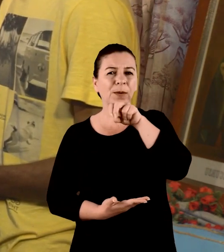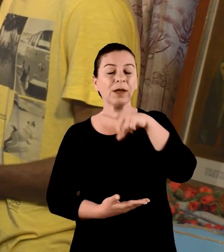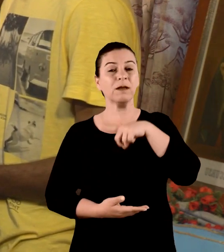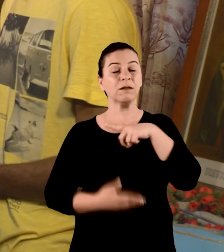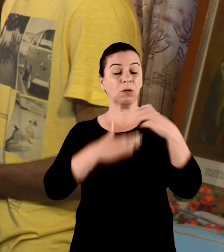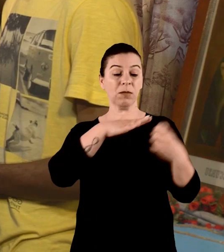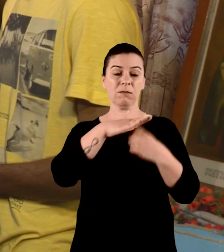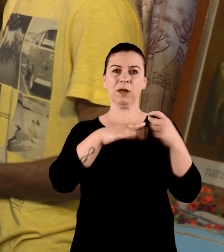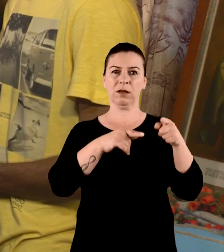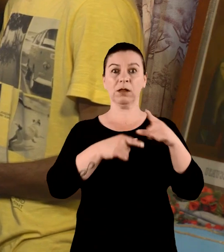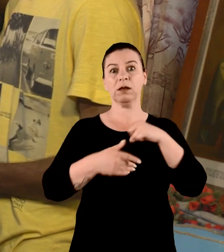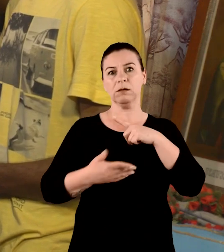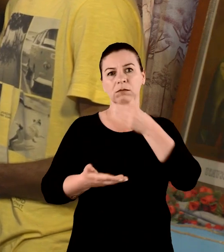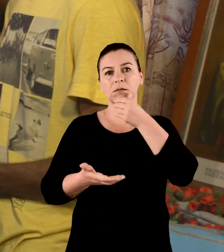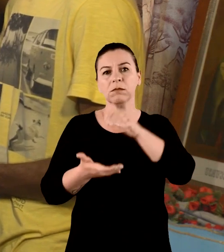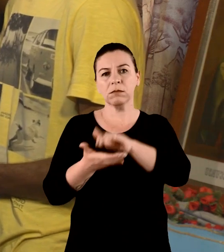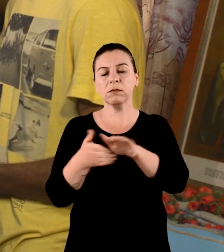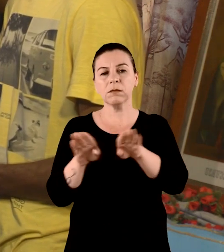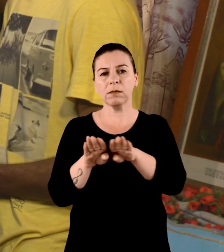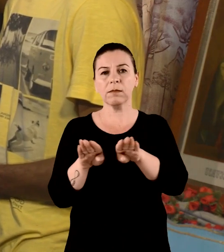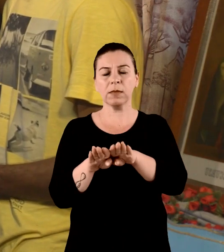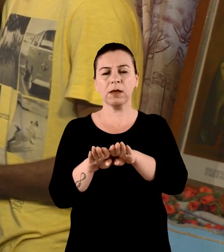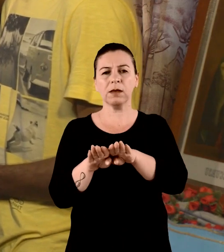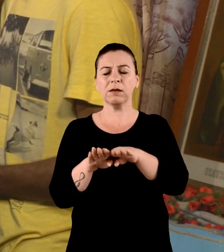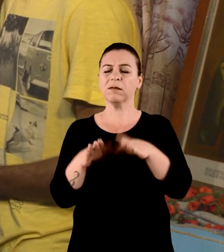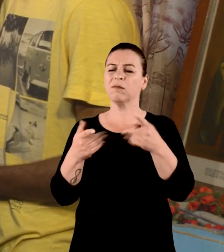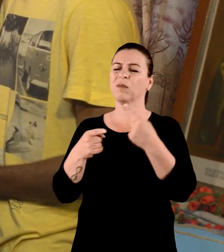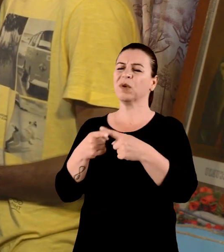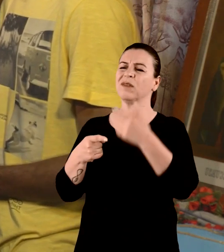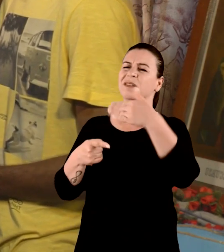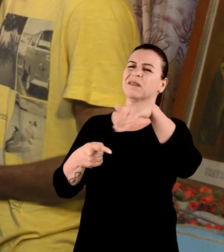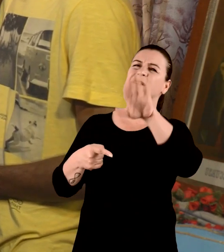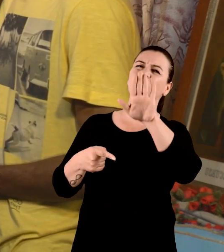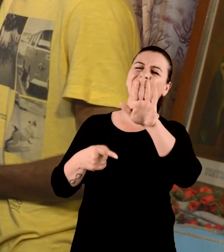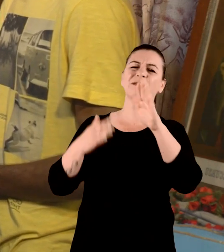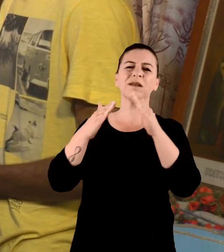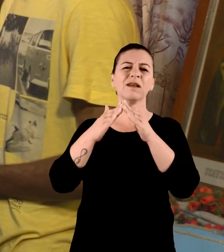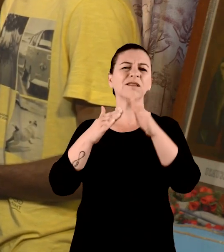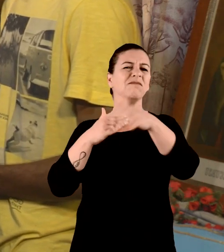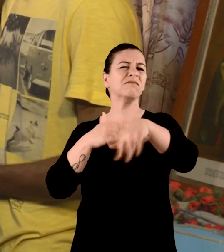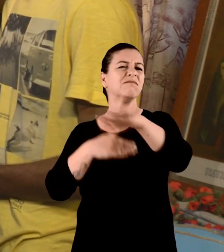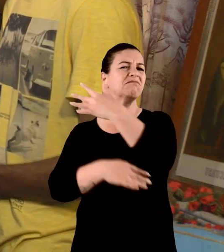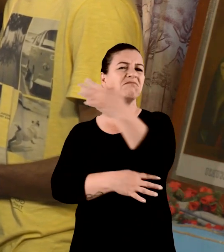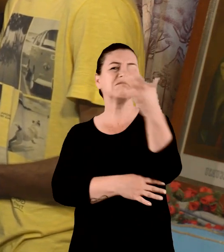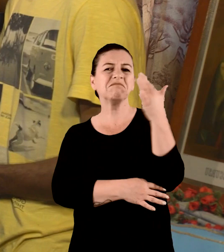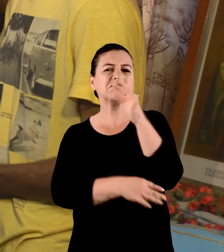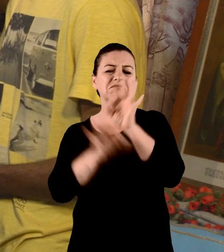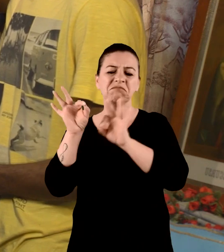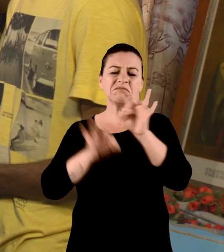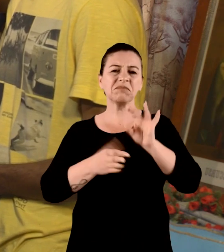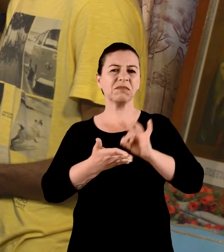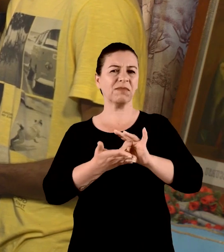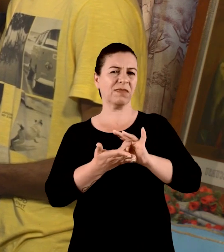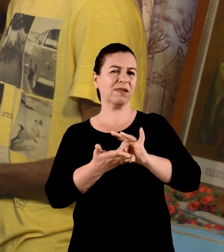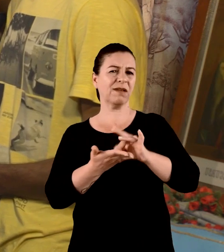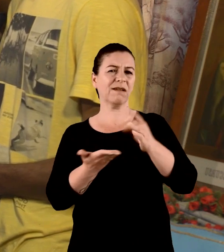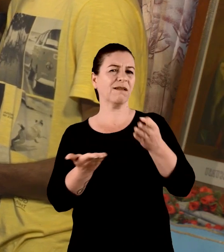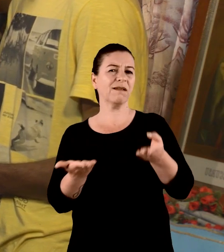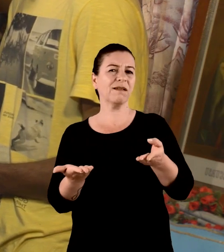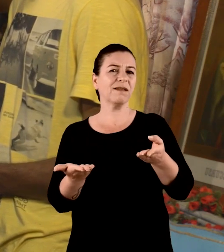que você... E tem meu esposo também. Por que você sai da tua casa e vai lá para o meio do mato restaurar?